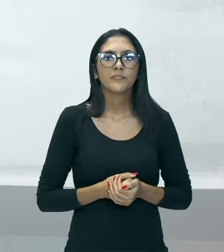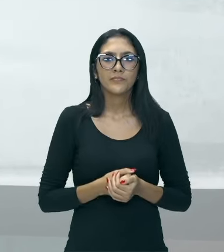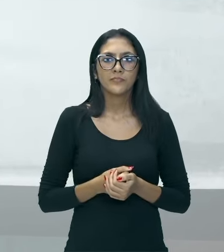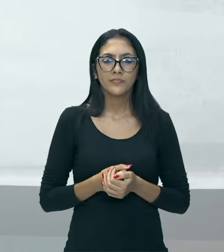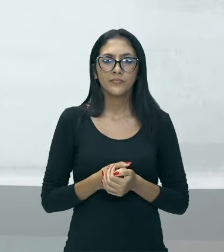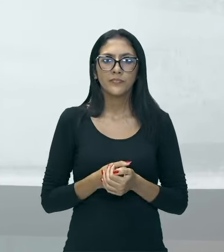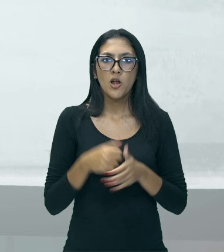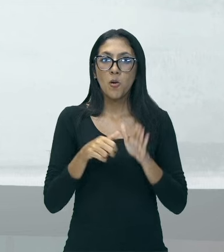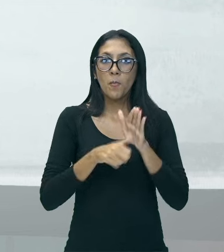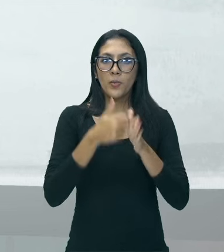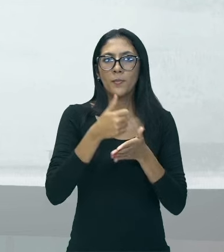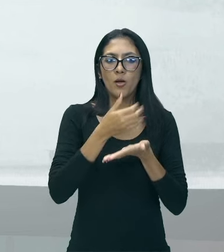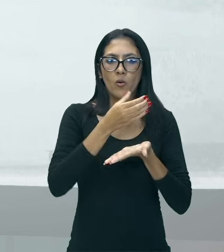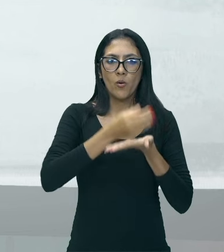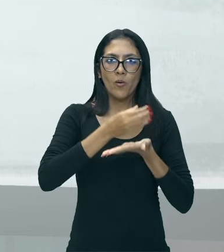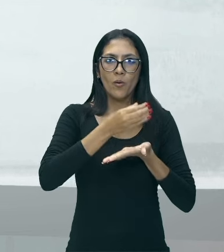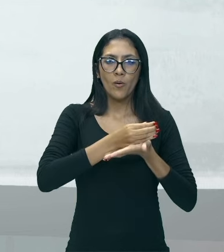Observem que